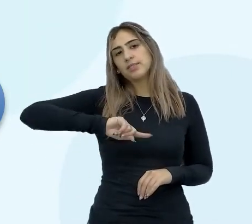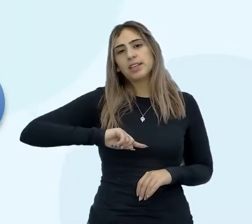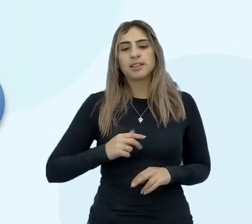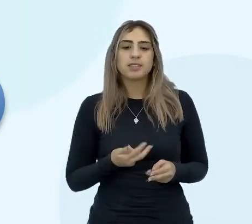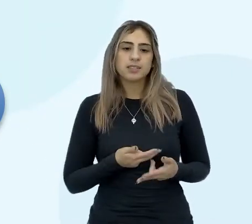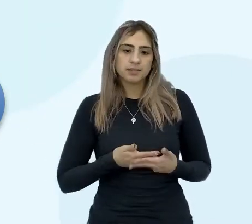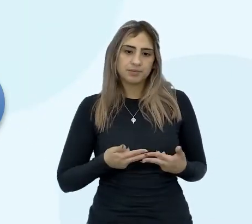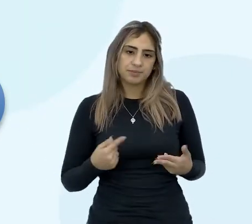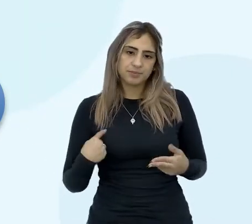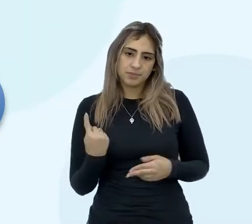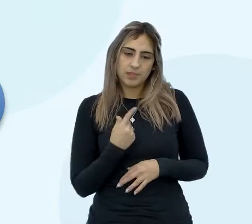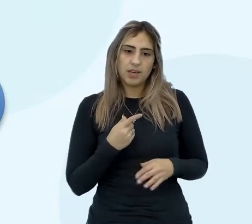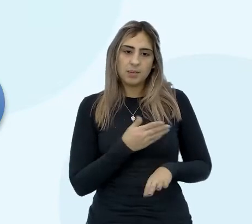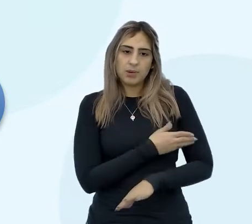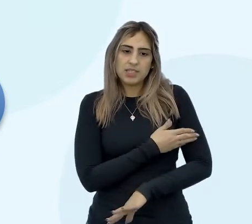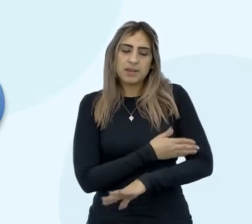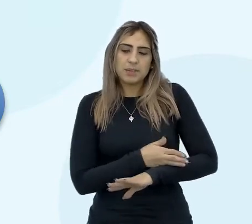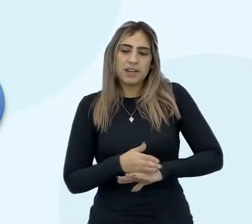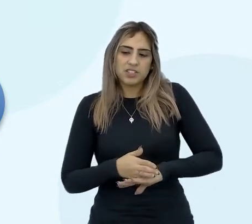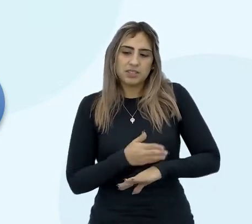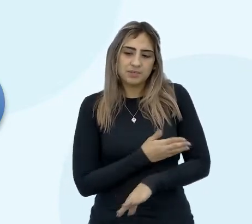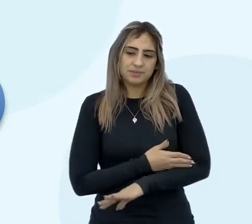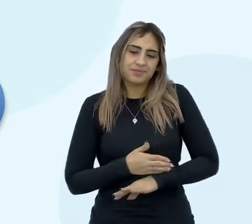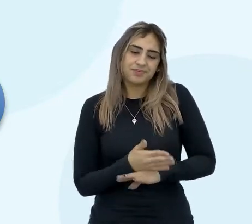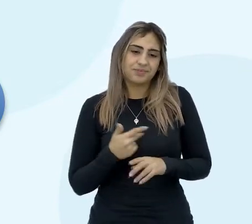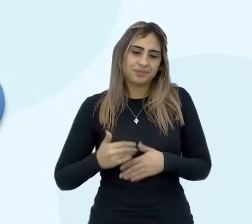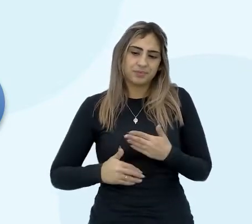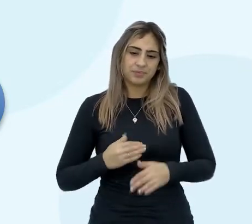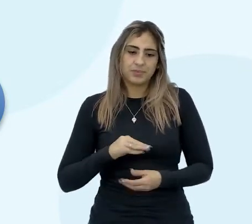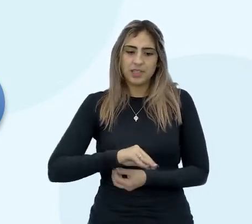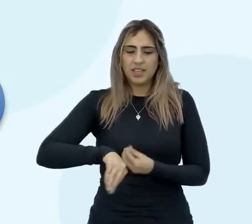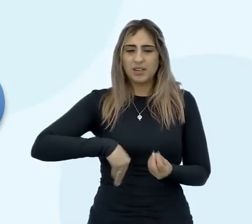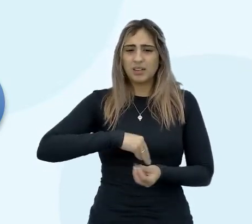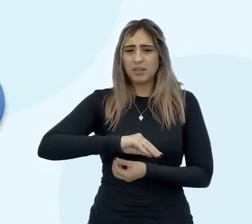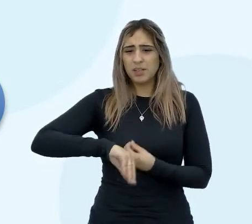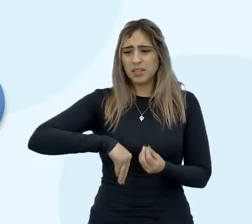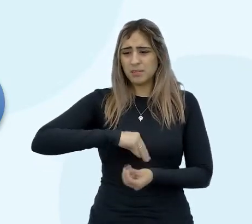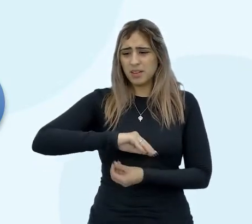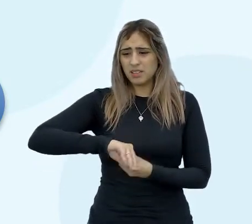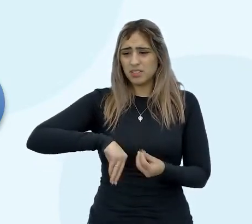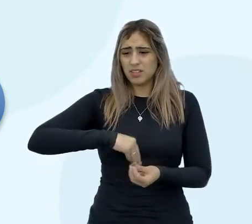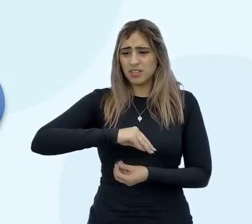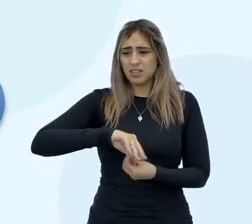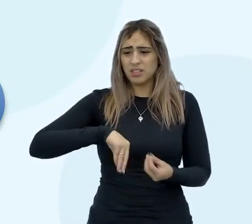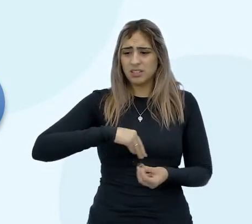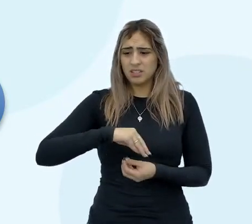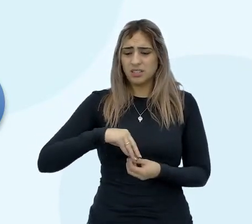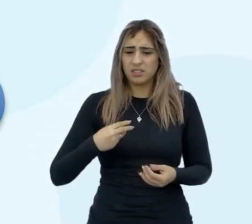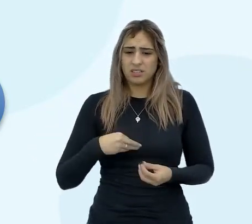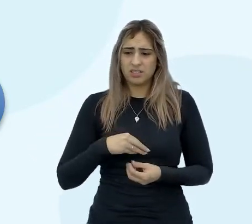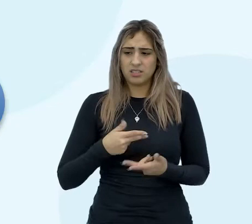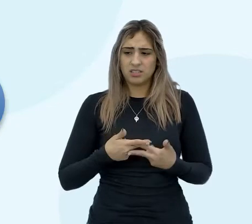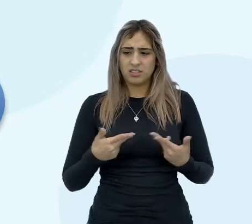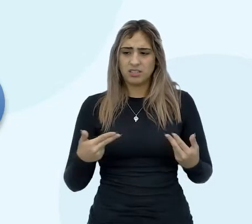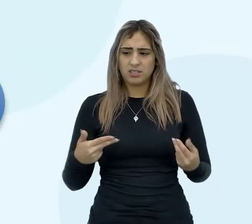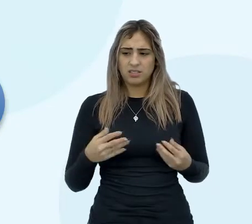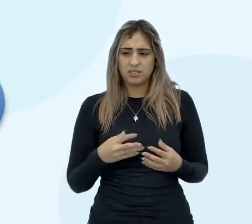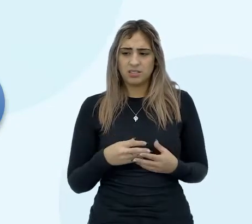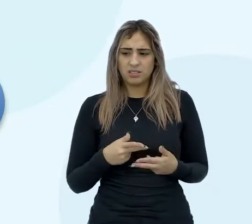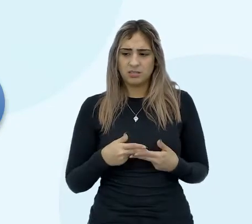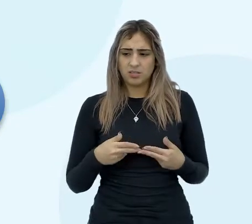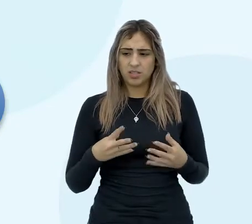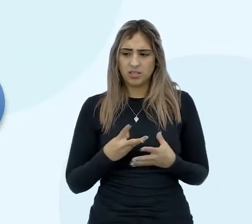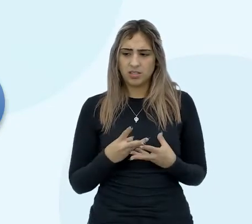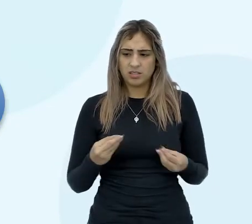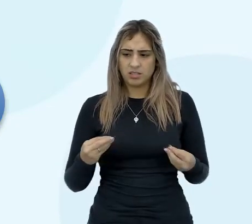a composição de misturas. Nós podemos ter misturas heterogêneas, olha lá em cima aparecendo